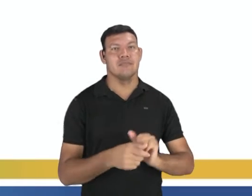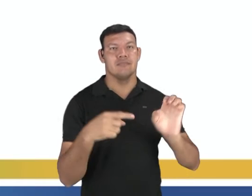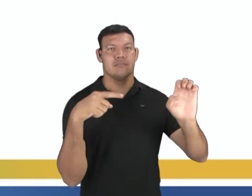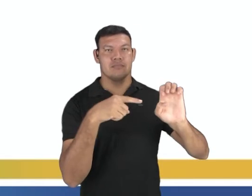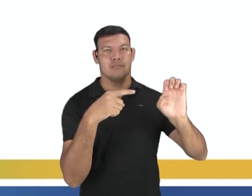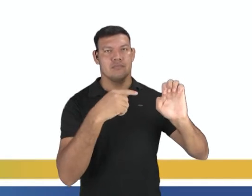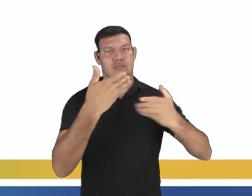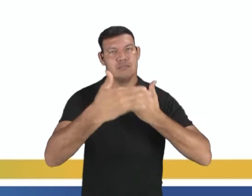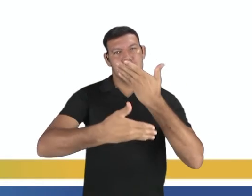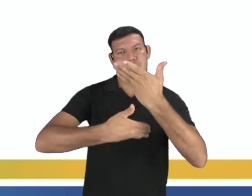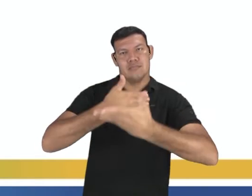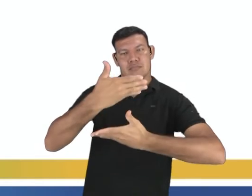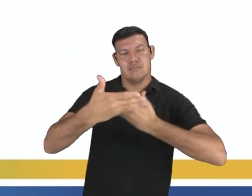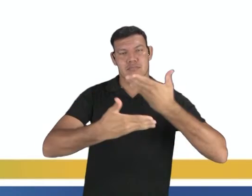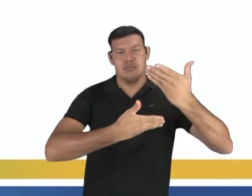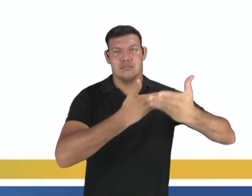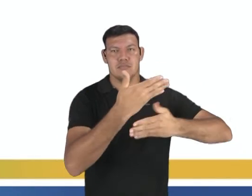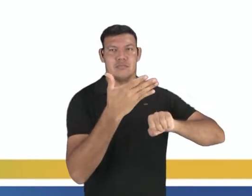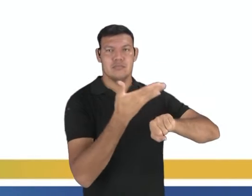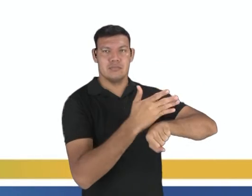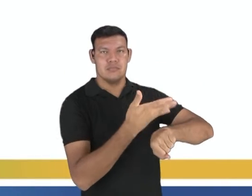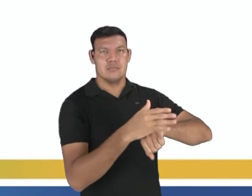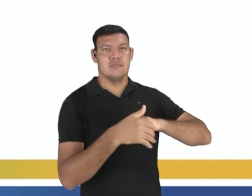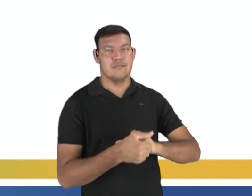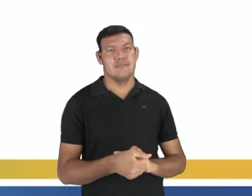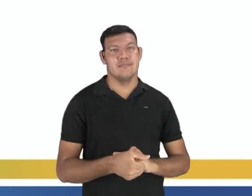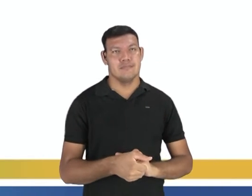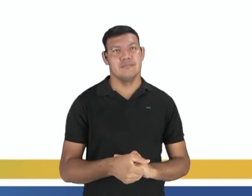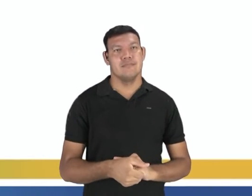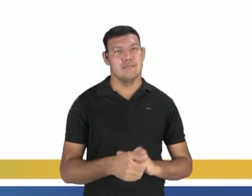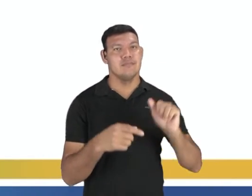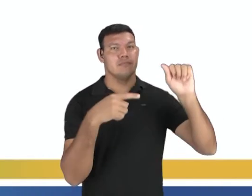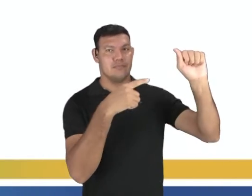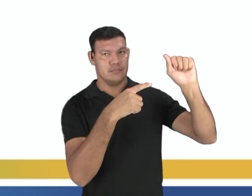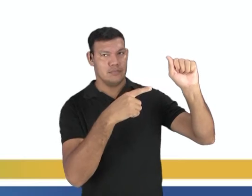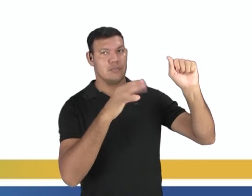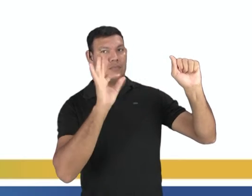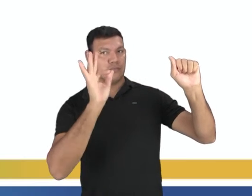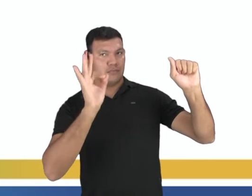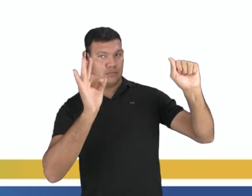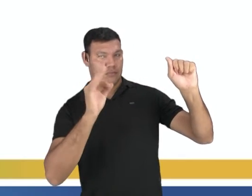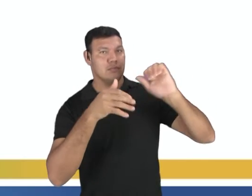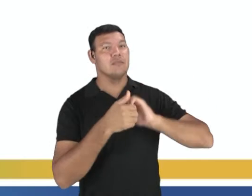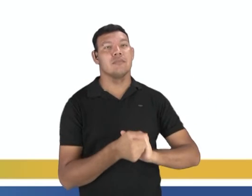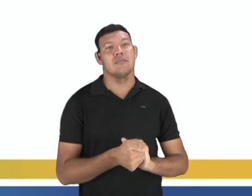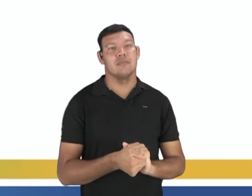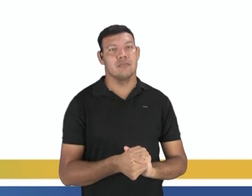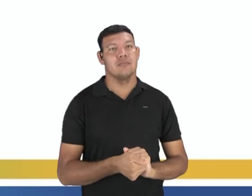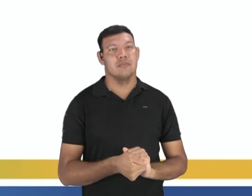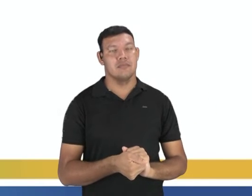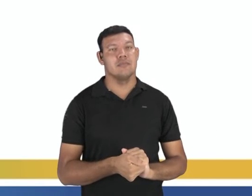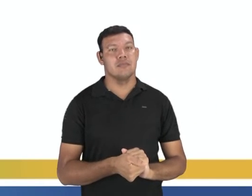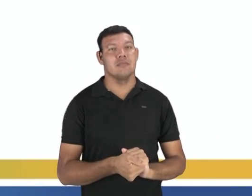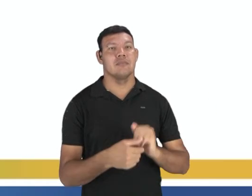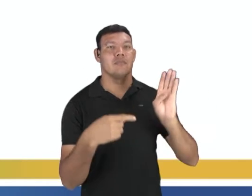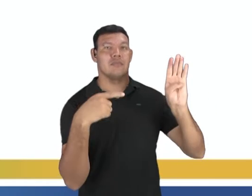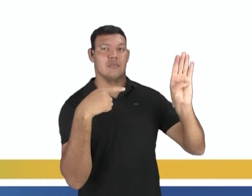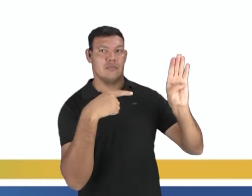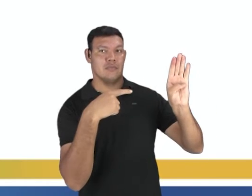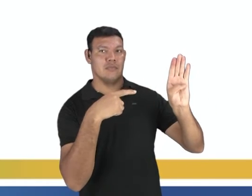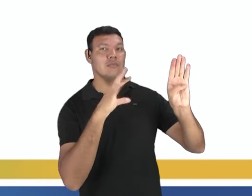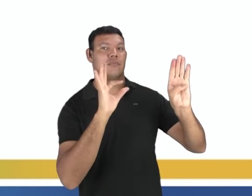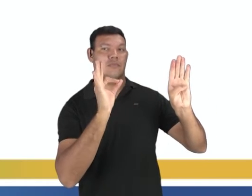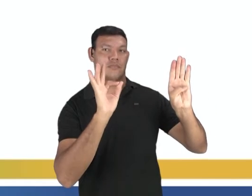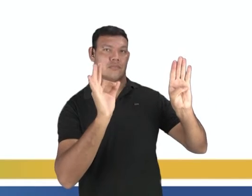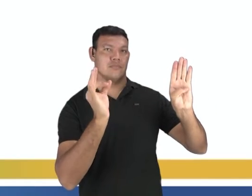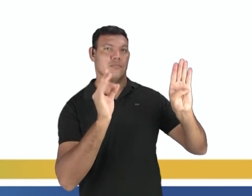letra E, interação entre os participantes. Galerinha, letra A é um benefício dos jogos cooperativos, espírito de equipe. A